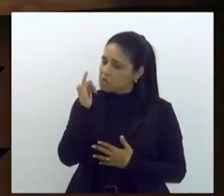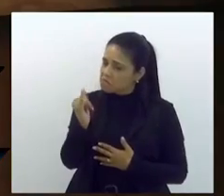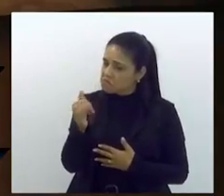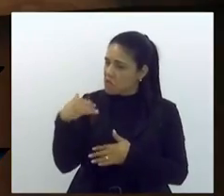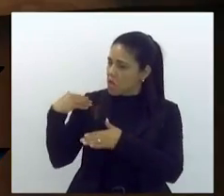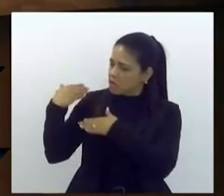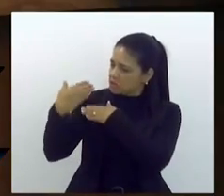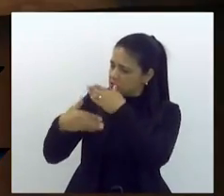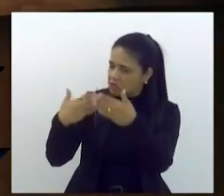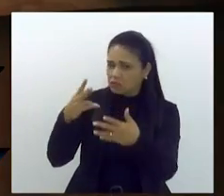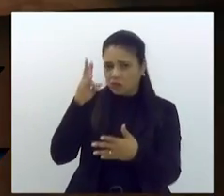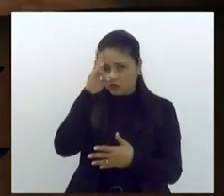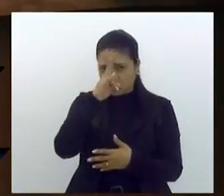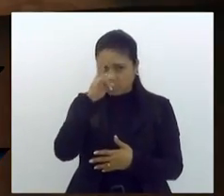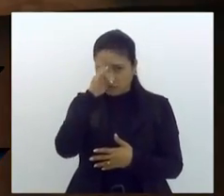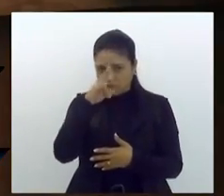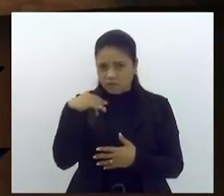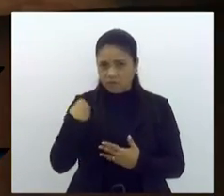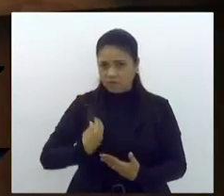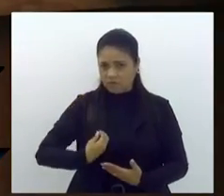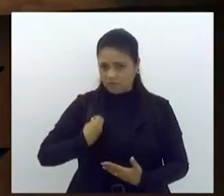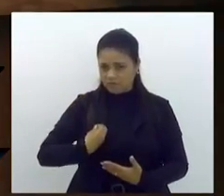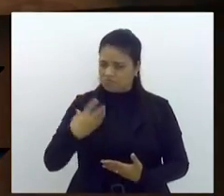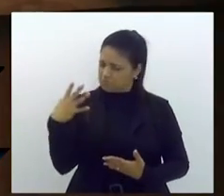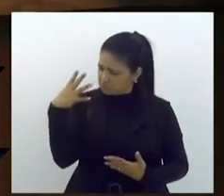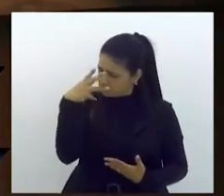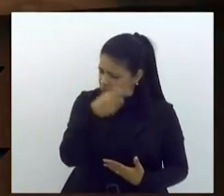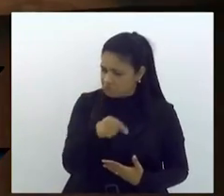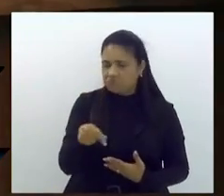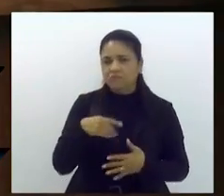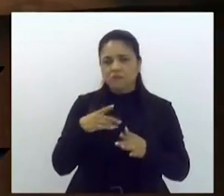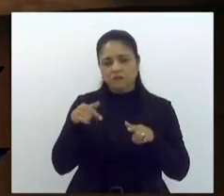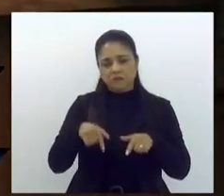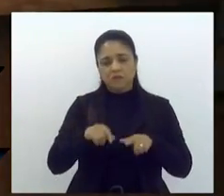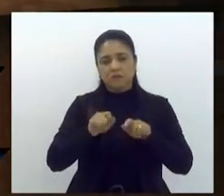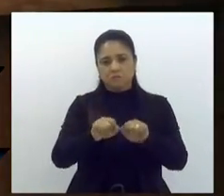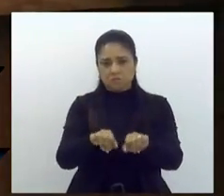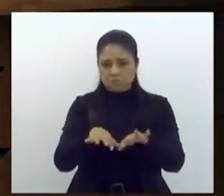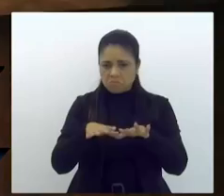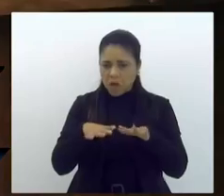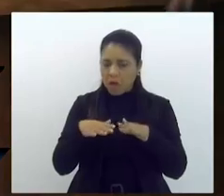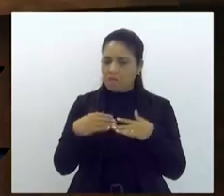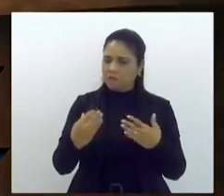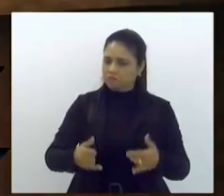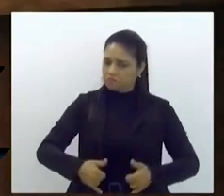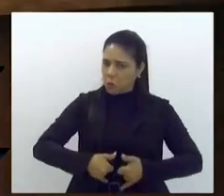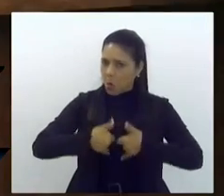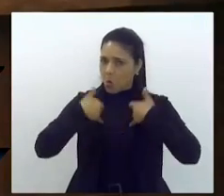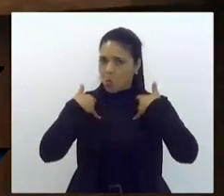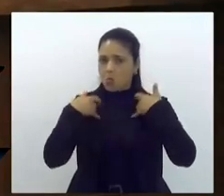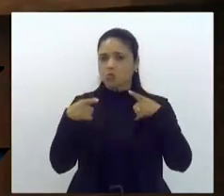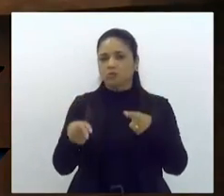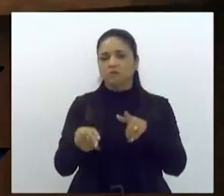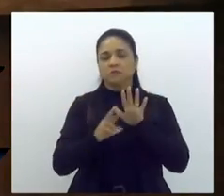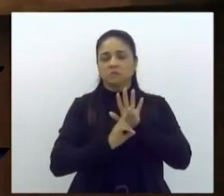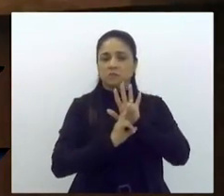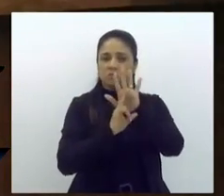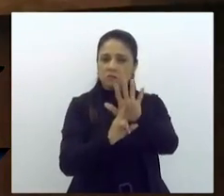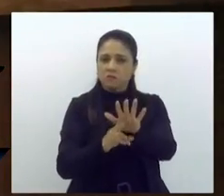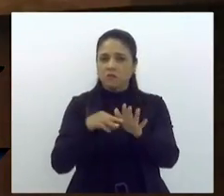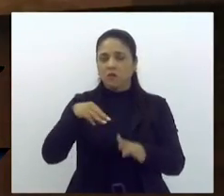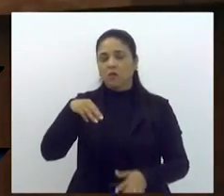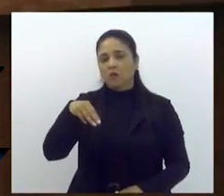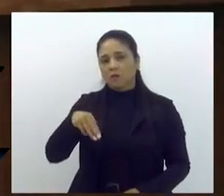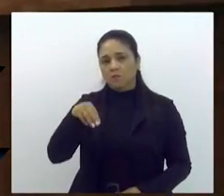é linda engrandece esse Parlamento e que o fato dela também representar o MST